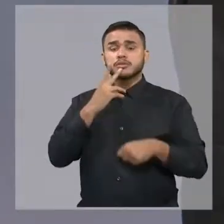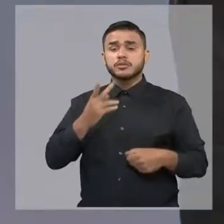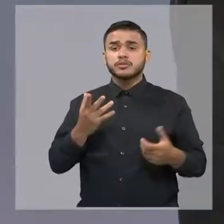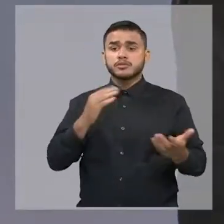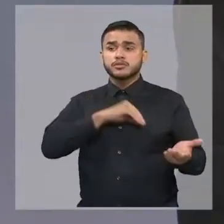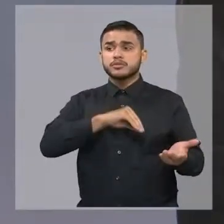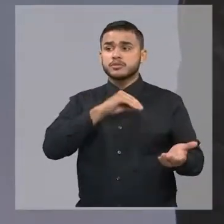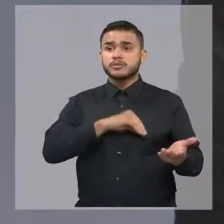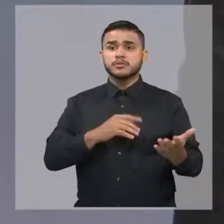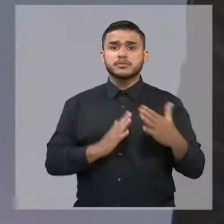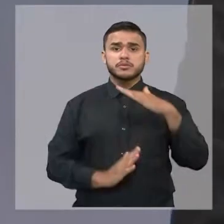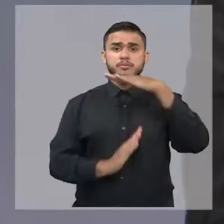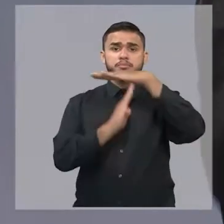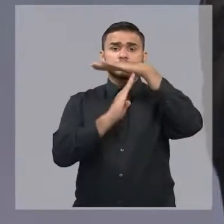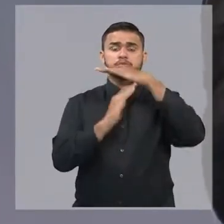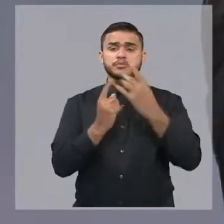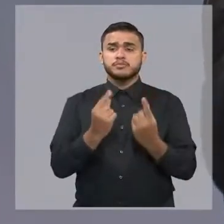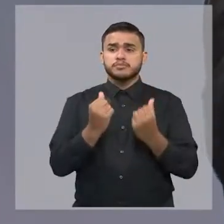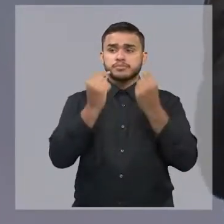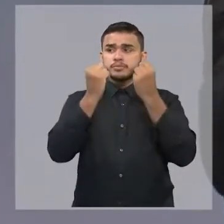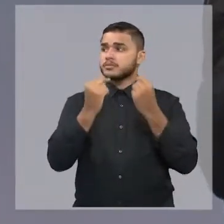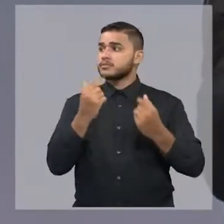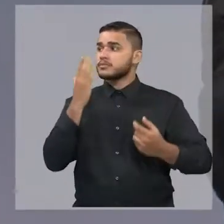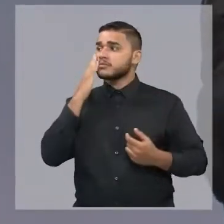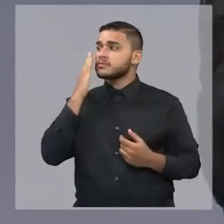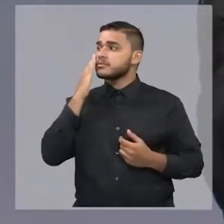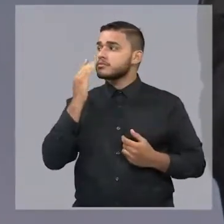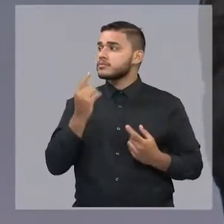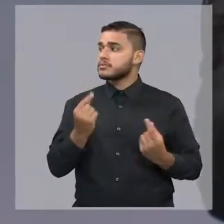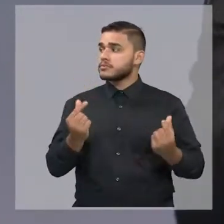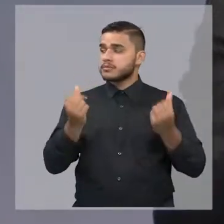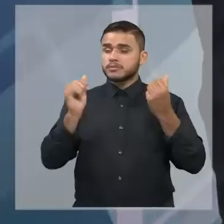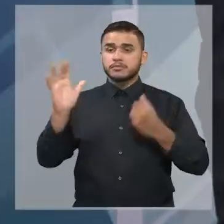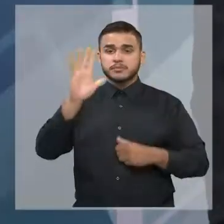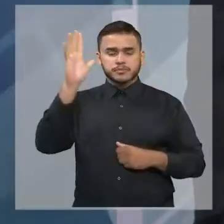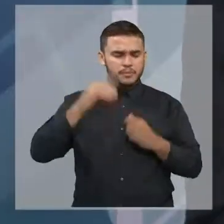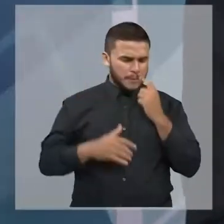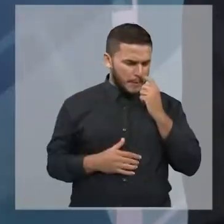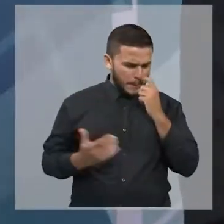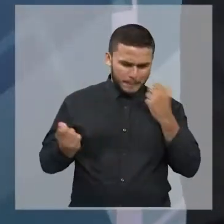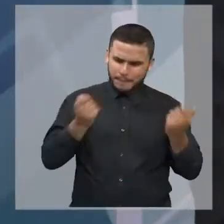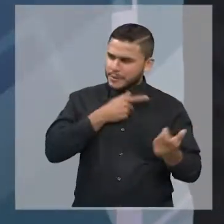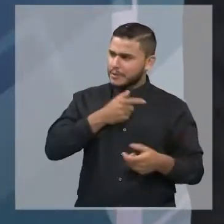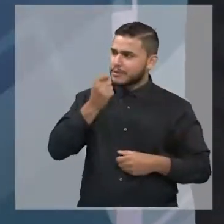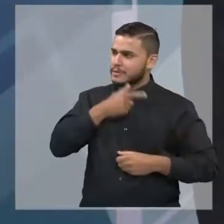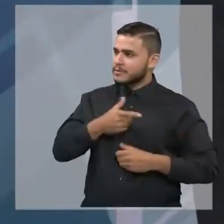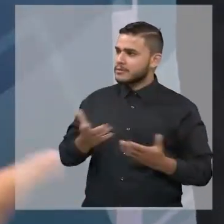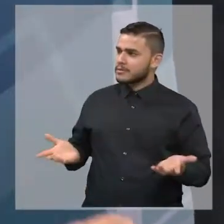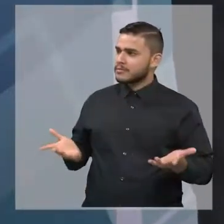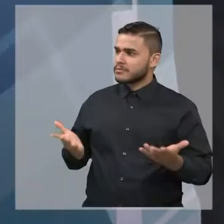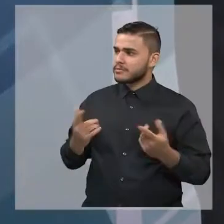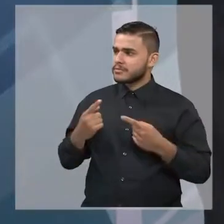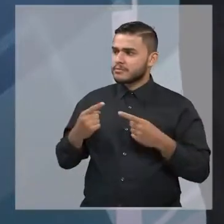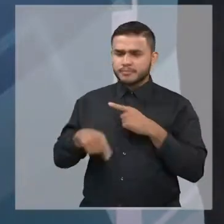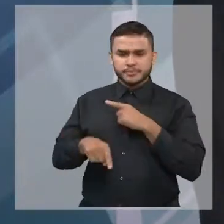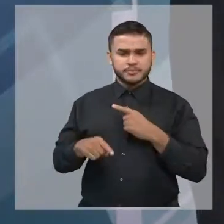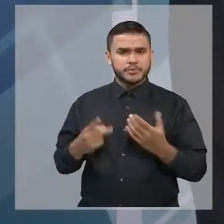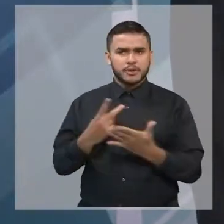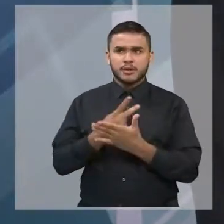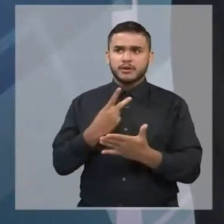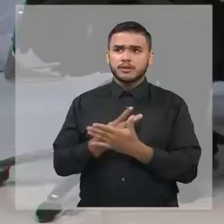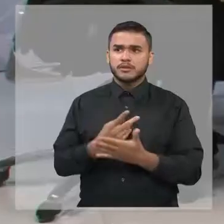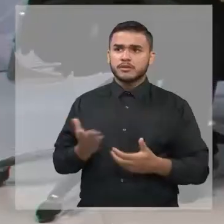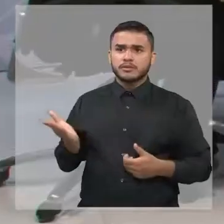esteja furando o teto do Supremo. E Não, rapaz, quando que tem é um isso? aumento, tem professor... Meu Deus do céu, Você pode pesquisar lá.